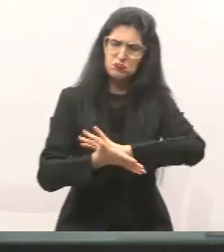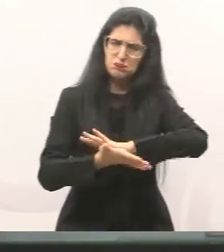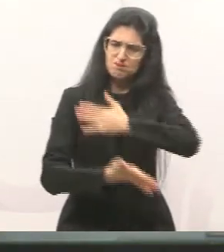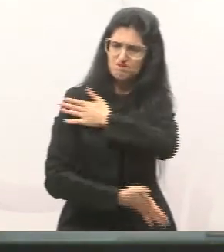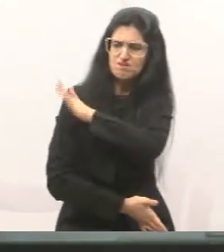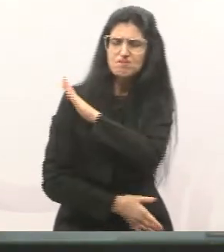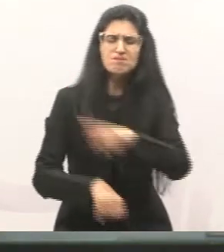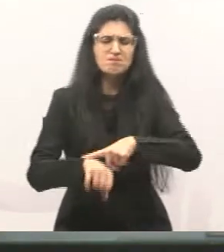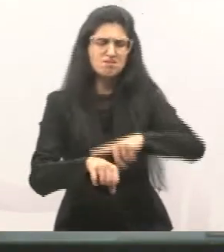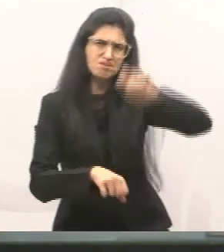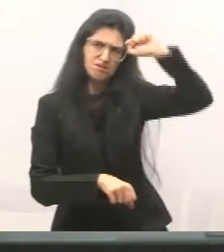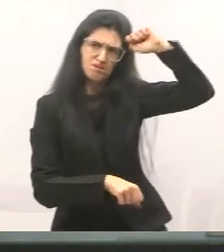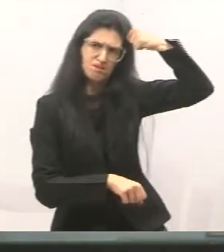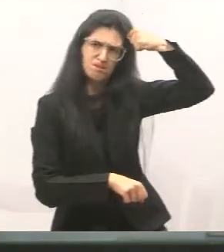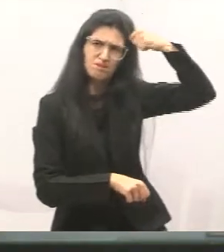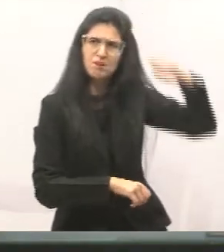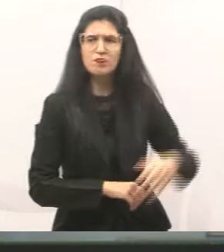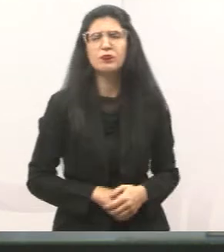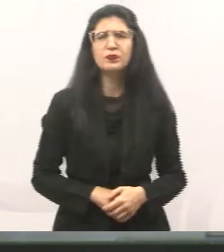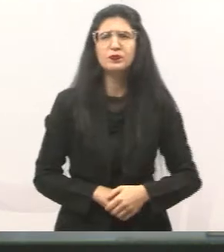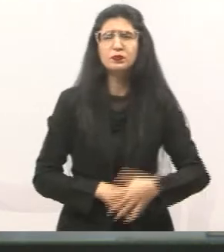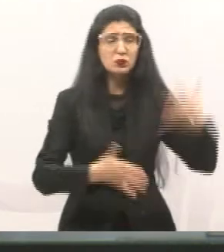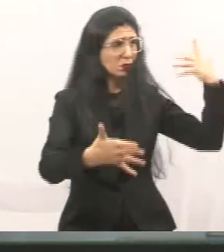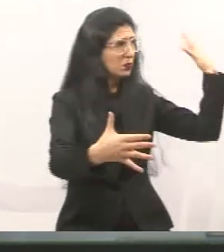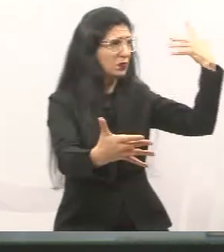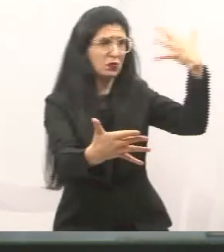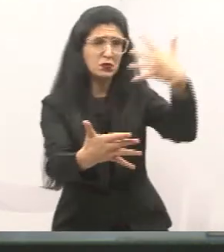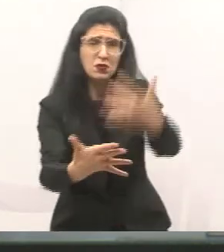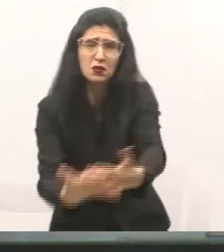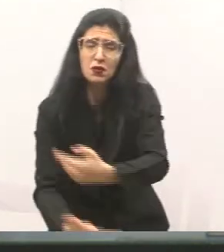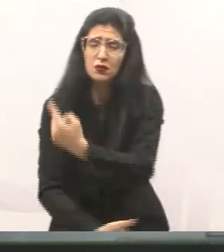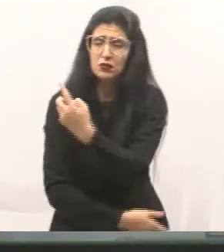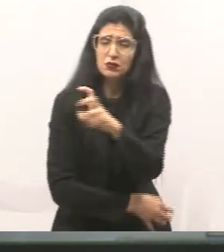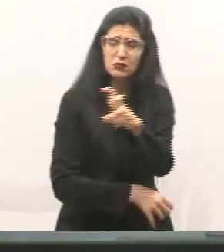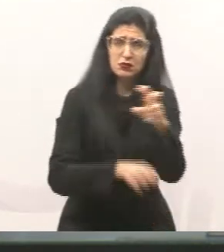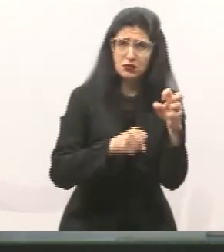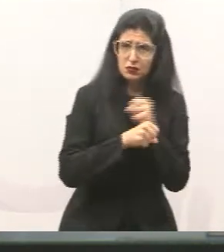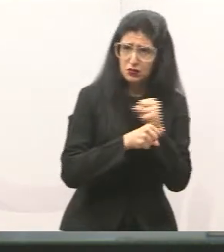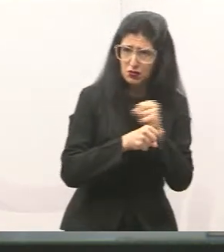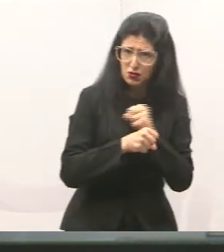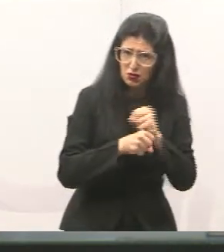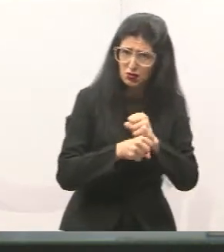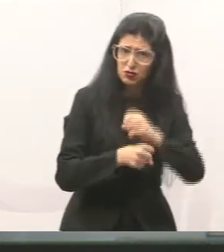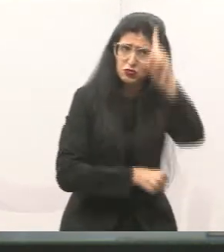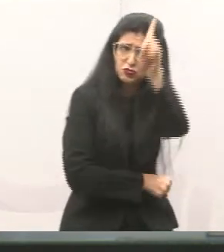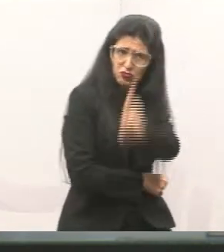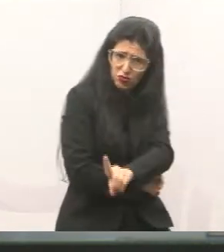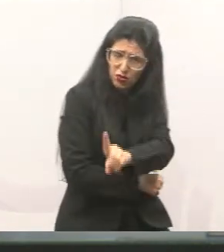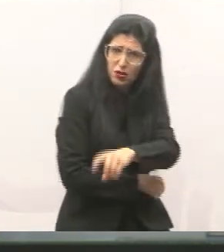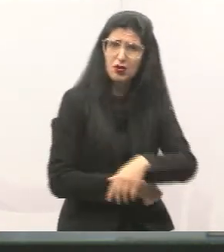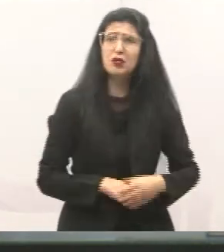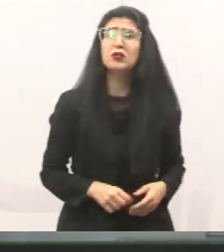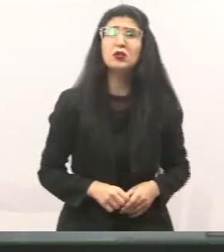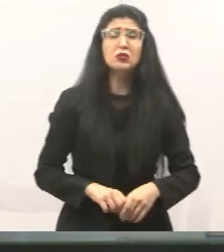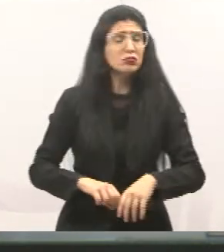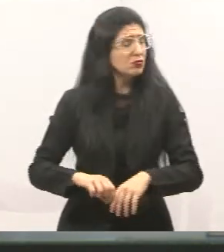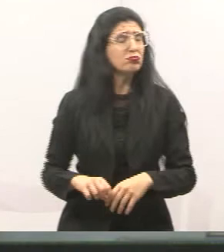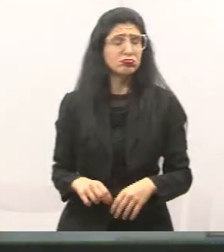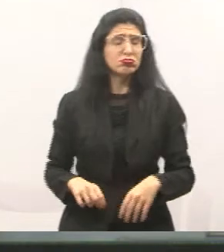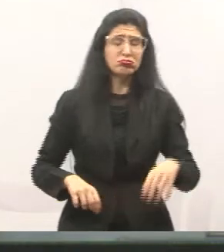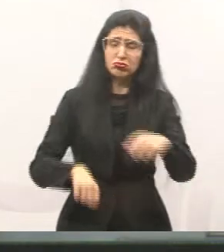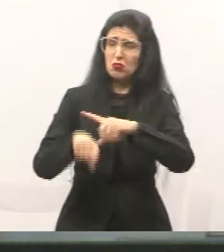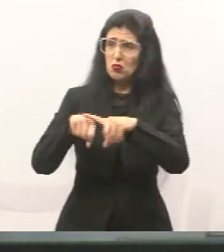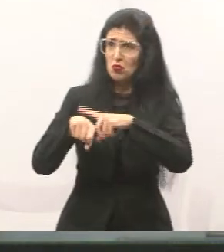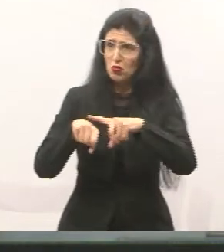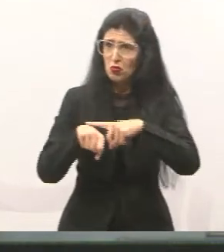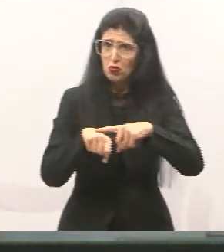ações às que reservam no período de 15 anos esse tratamento dado às pessoas humanas de cor preta,